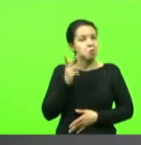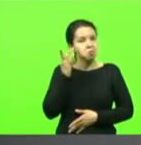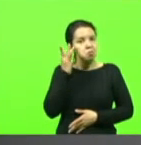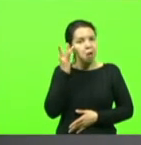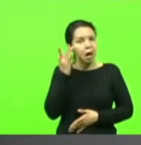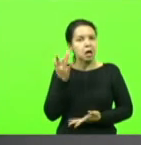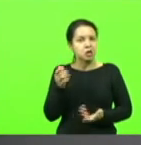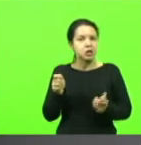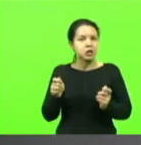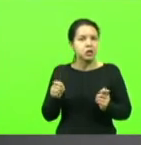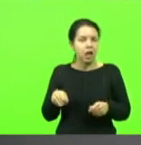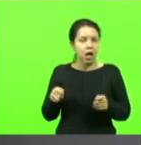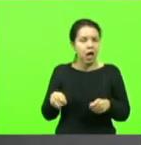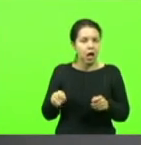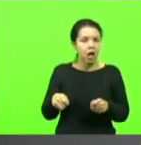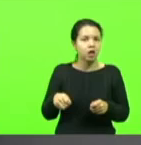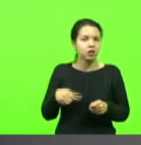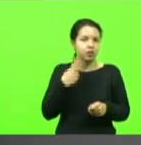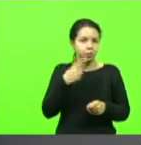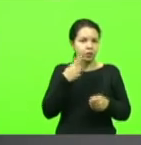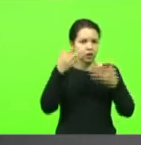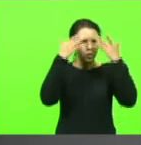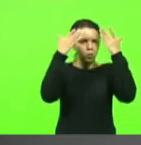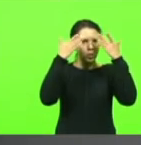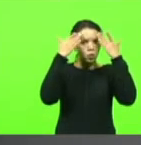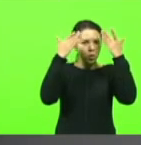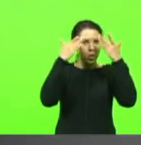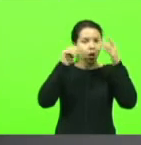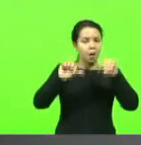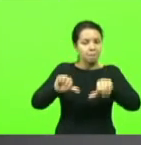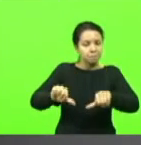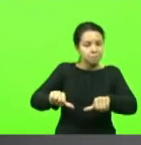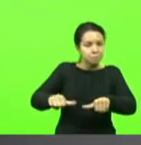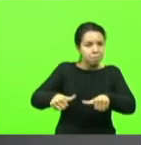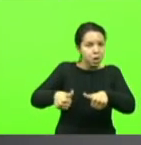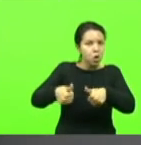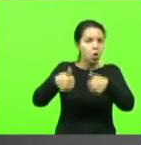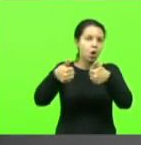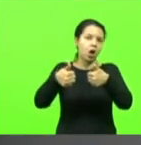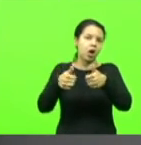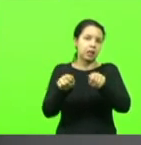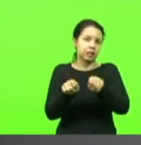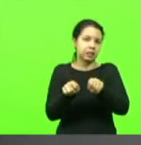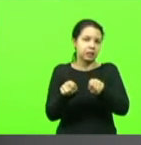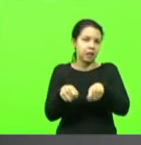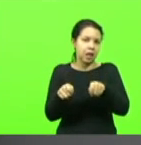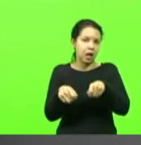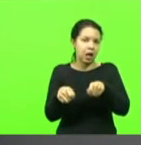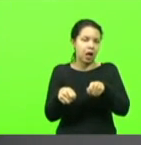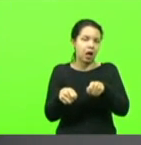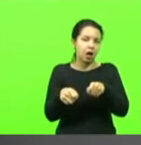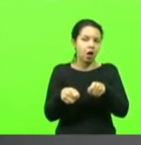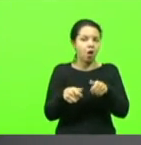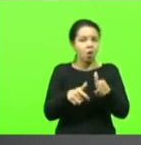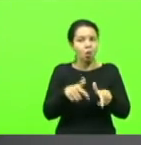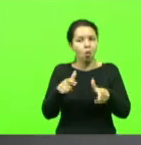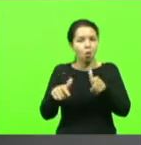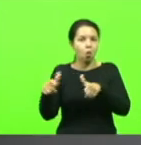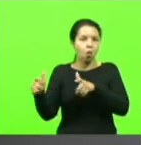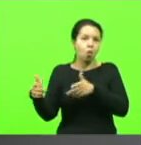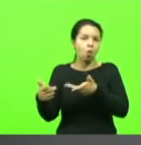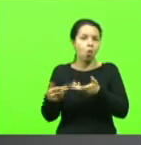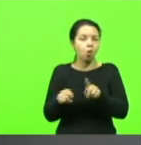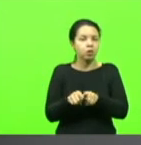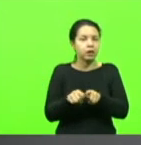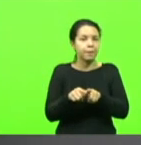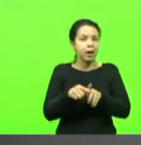a possibilidade até Deputado muito chefe de aperfeiçoá-lo em alguns Alguns Momentos ou até na